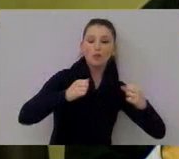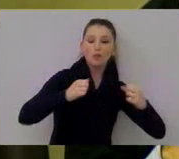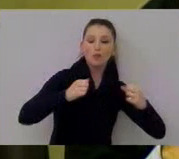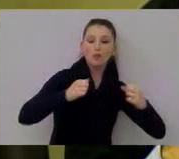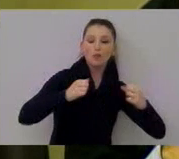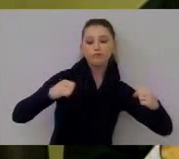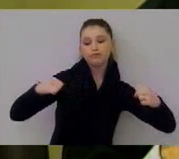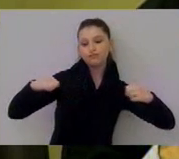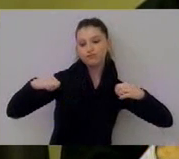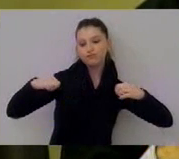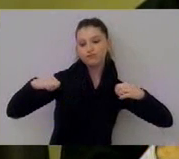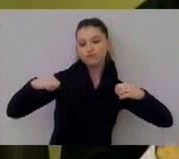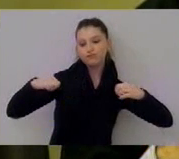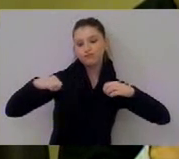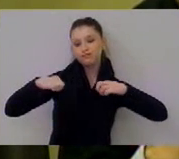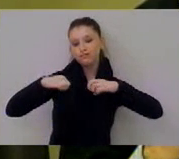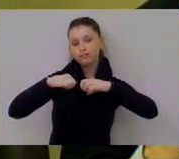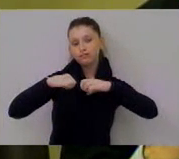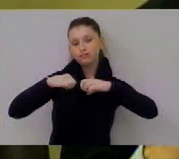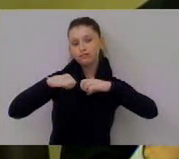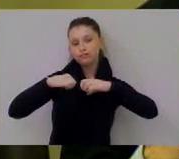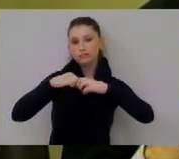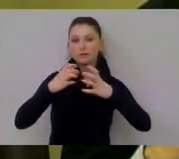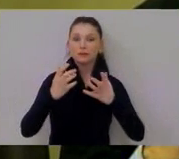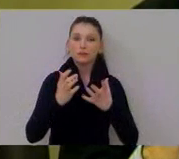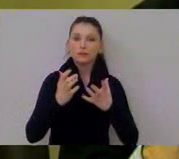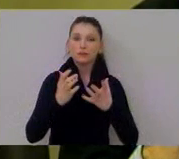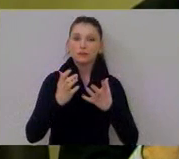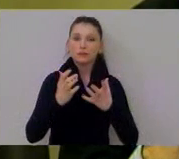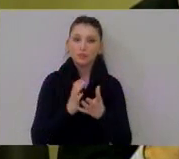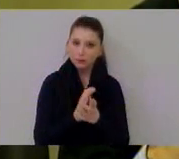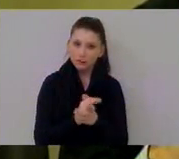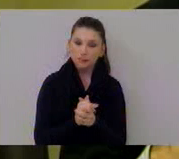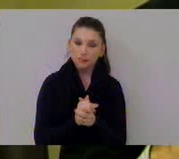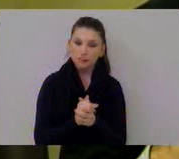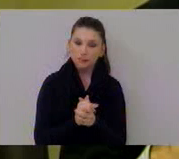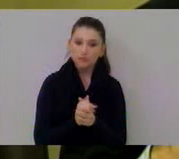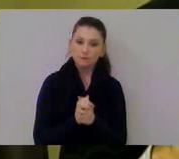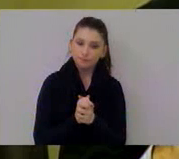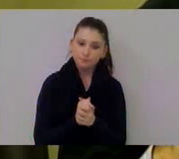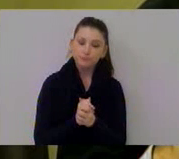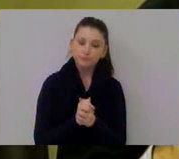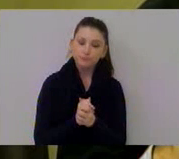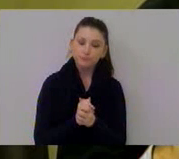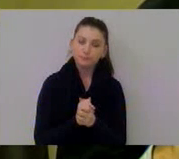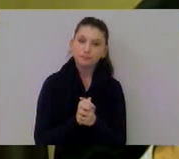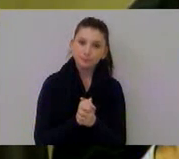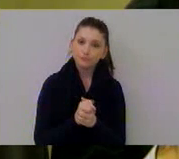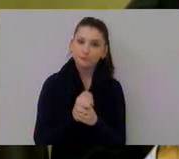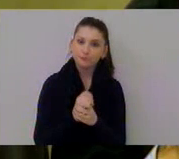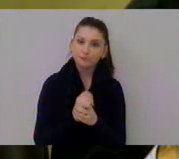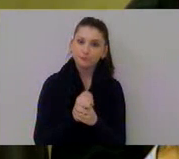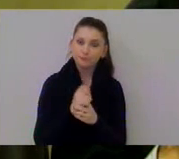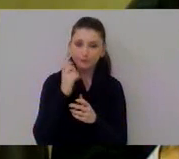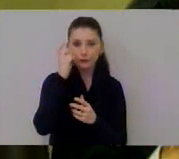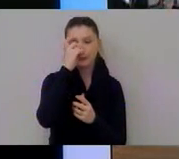foi atropelada na Avenida Gílio Búrigo quando estava atravessando a avenida.